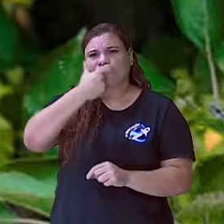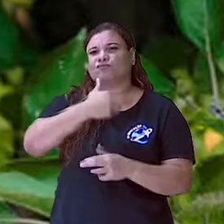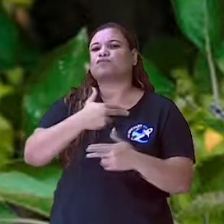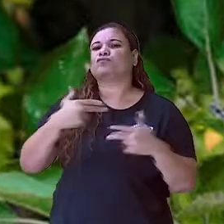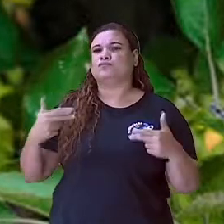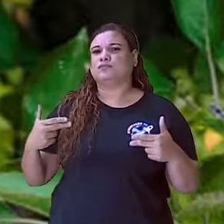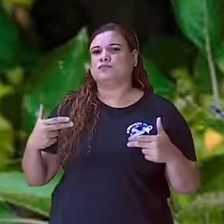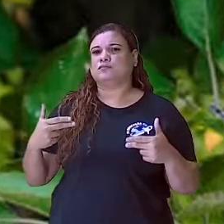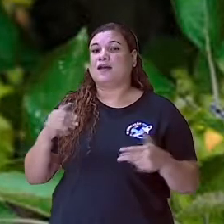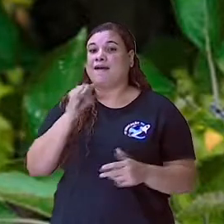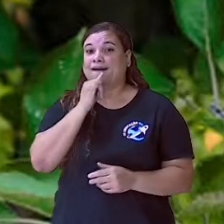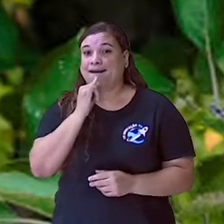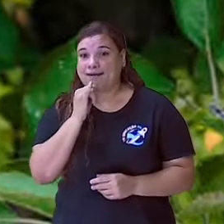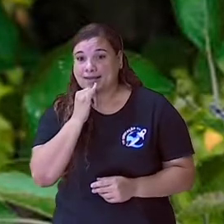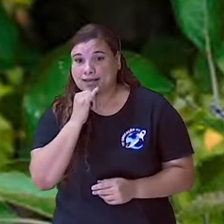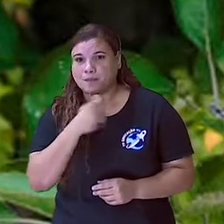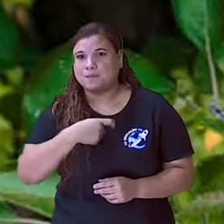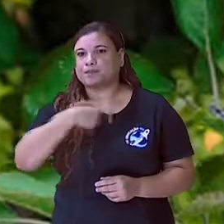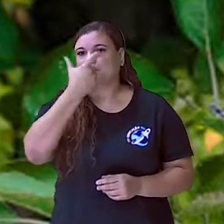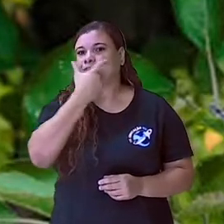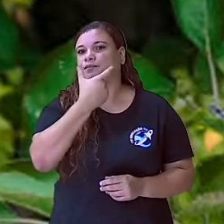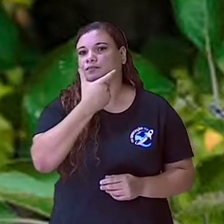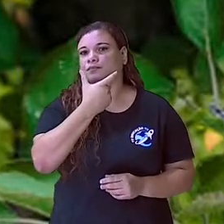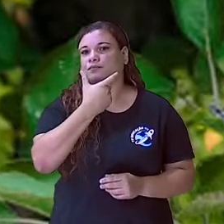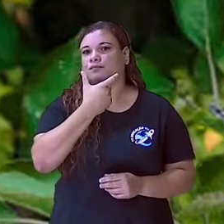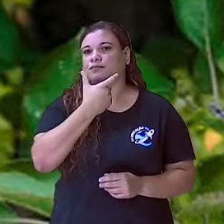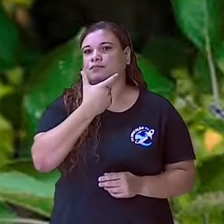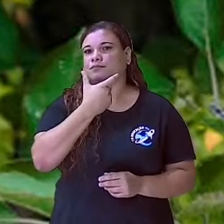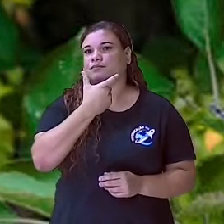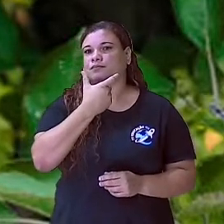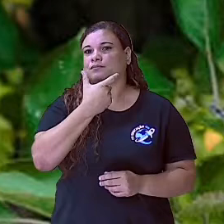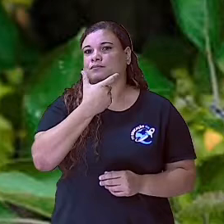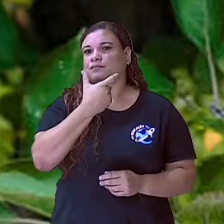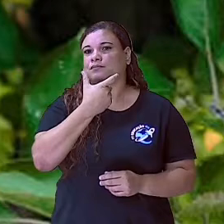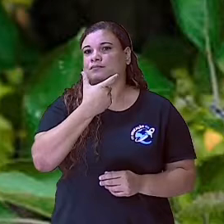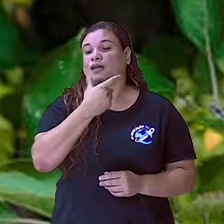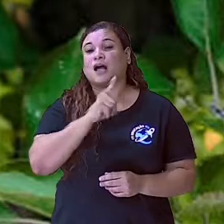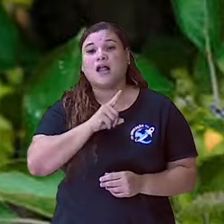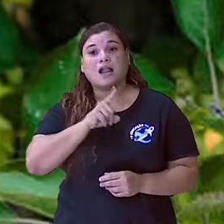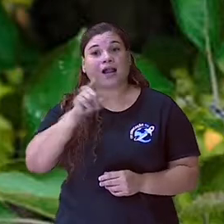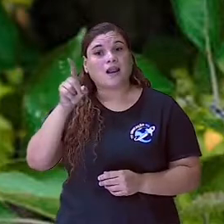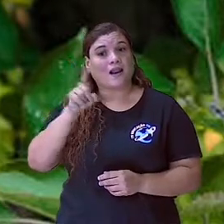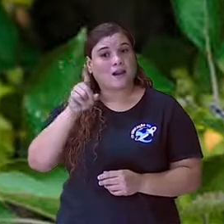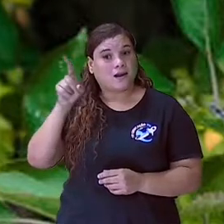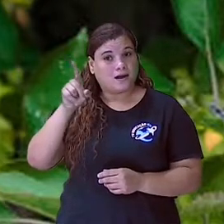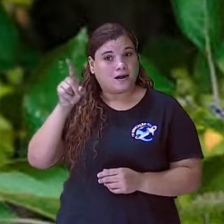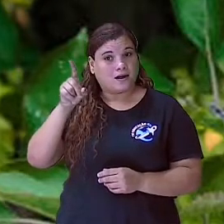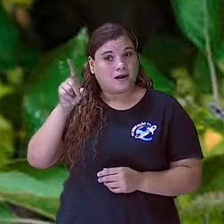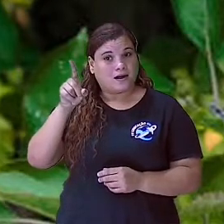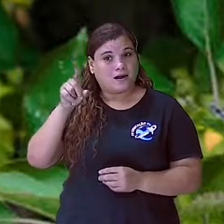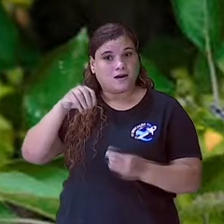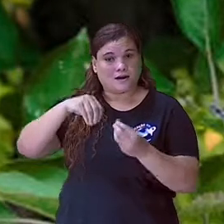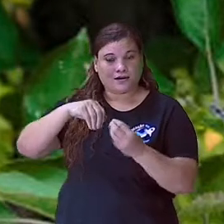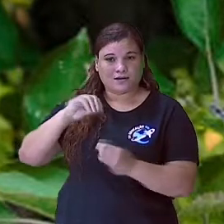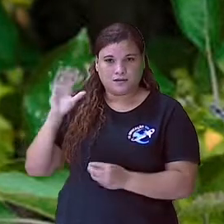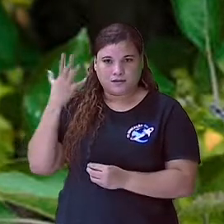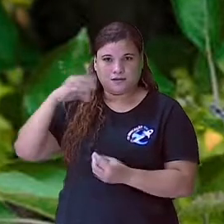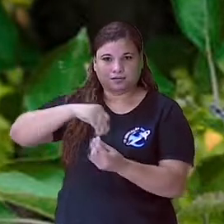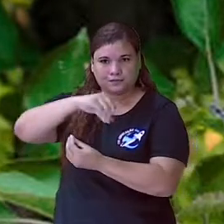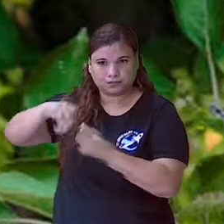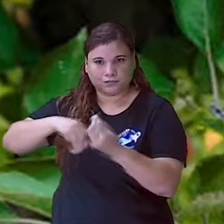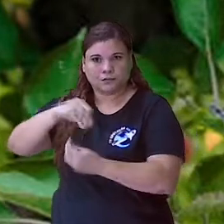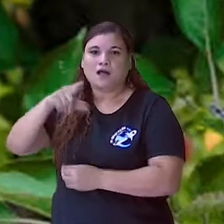Brasil, mas é predominante nos países de clima